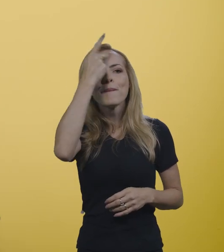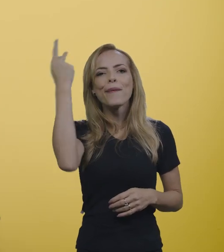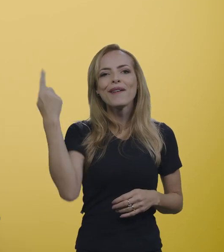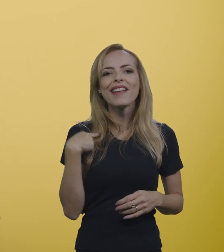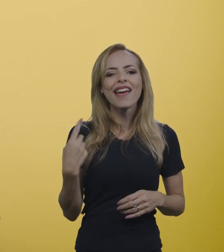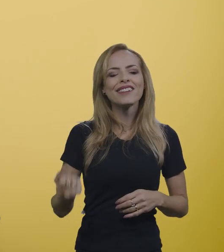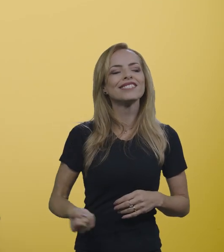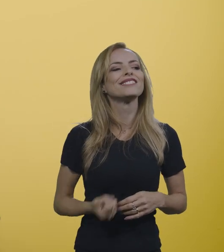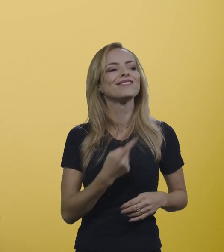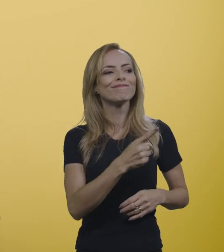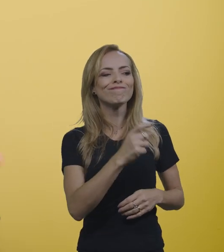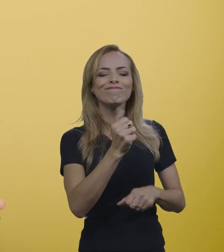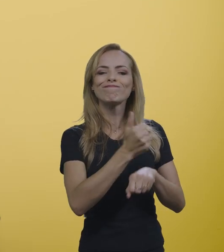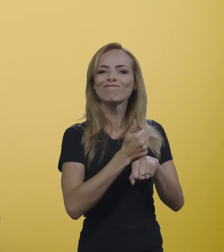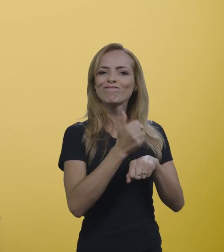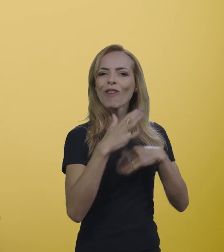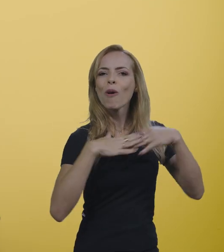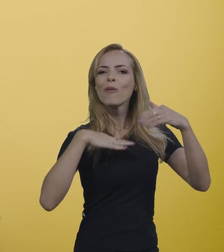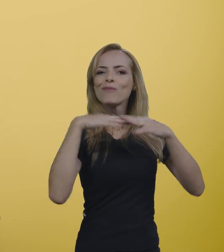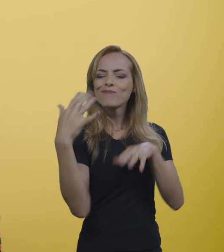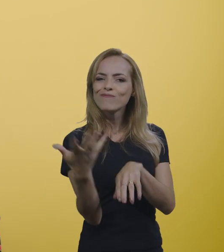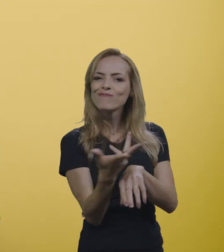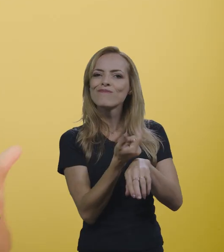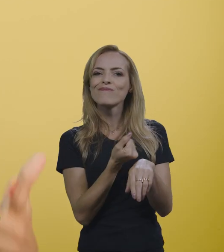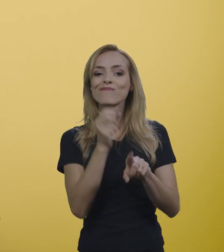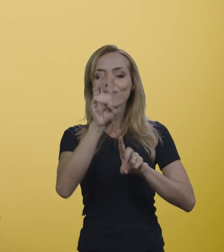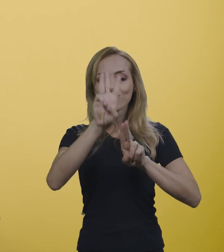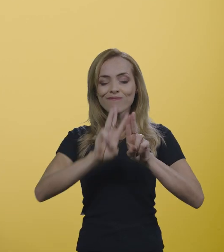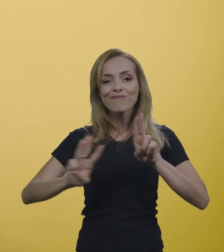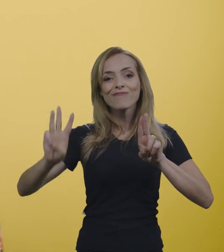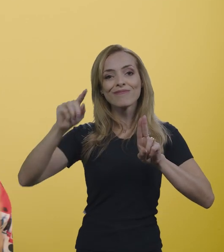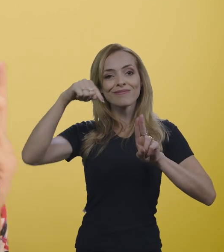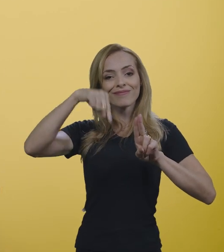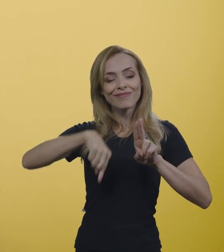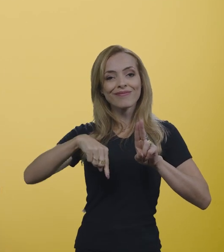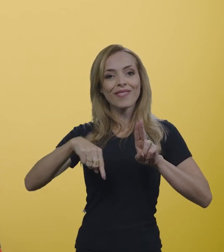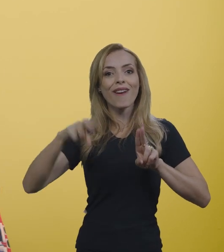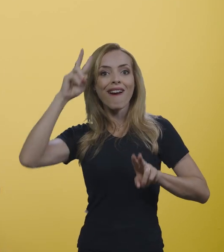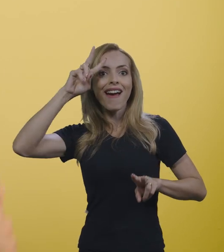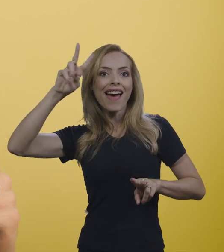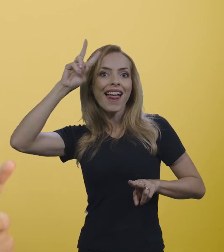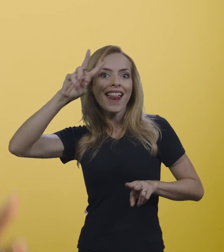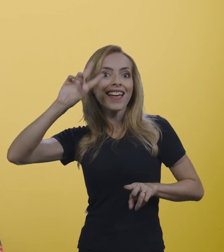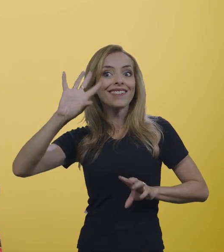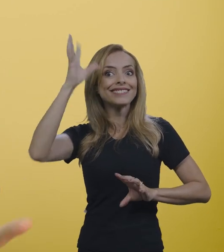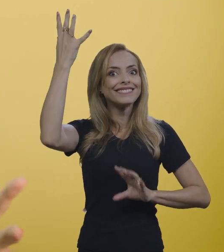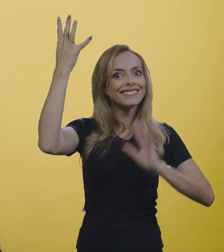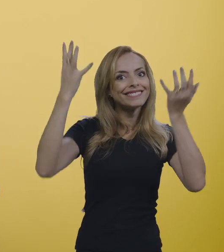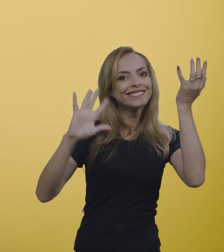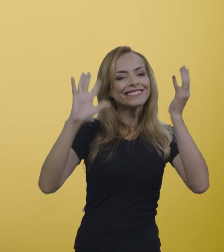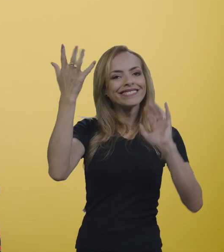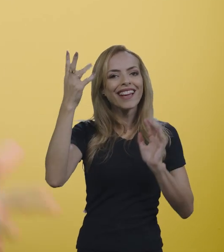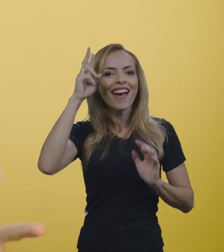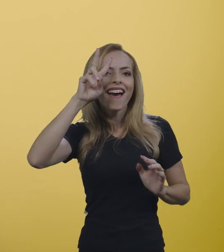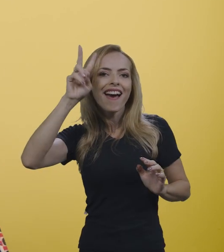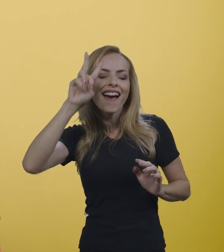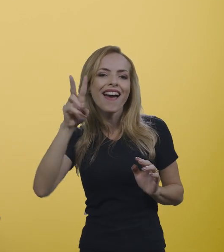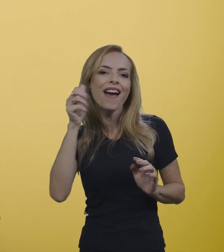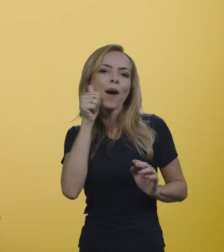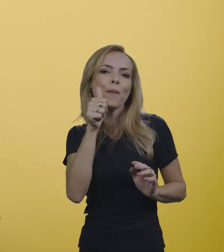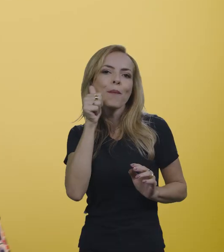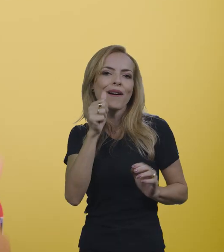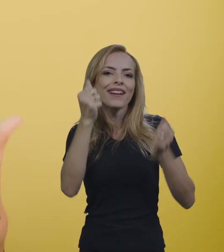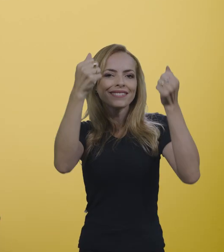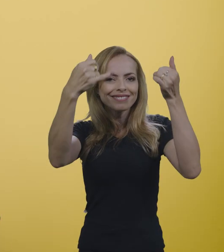e inspiradoras, que atuam em diferentes frentes na universidade. Vamos rodar aí alguns trechos que contam algumas dessas histórias